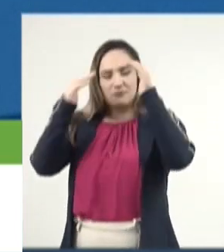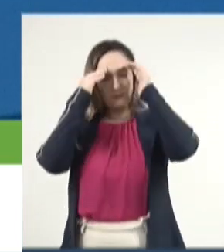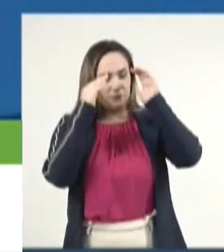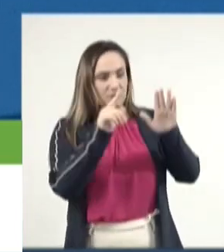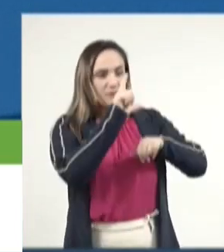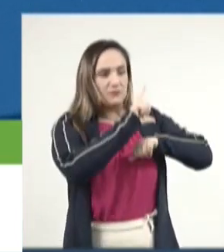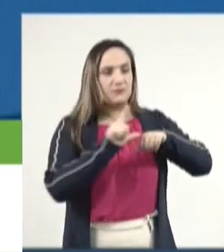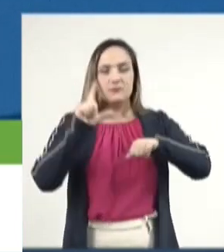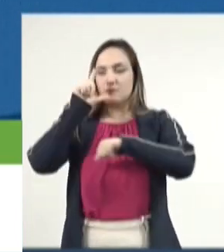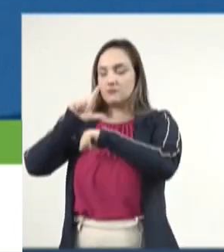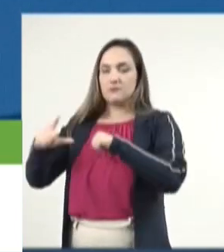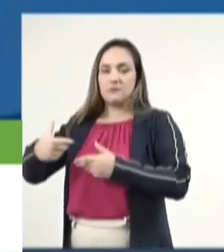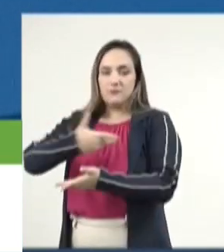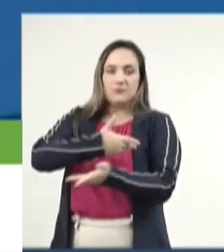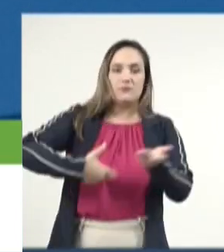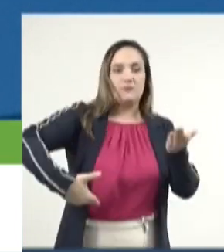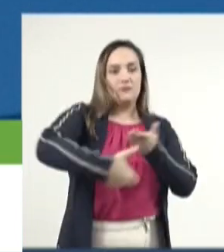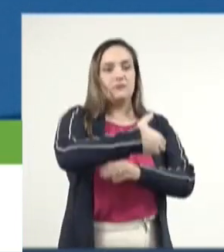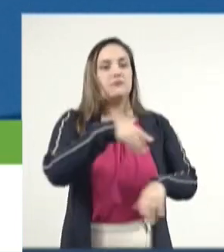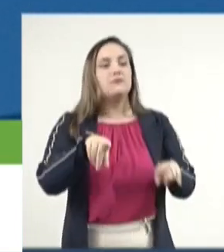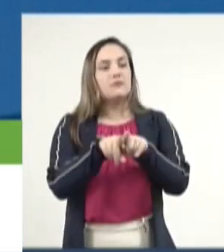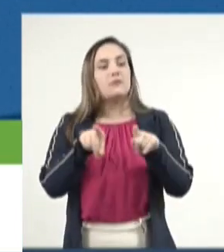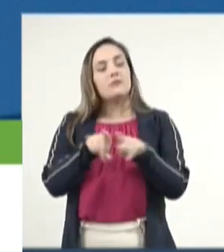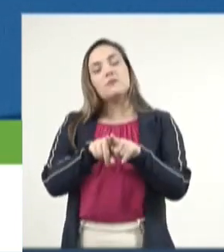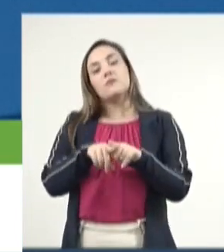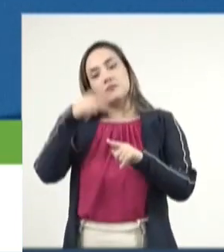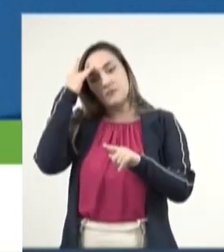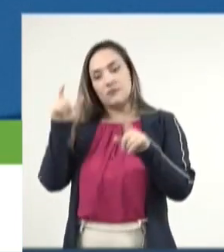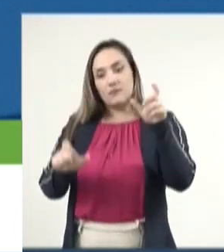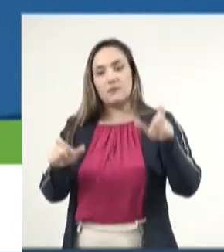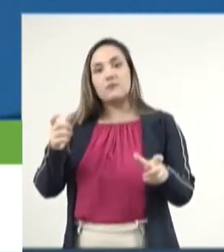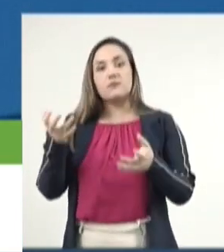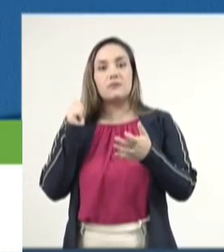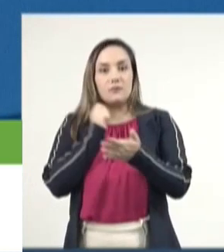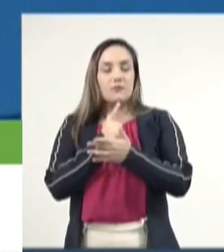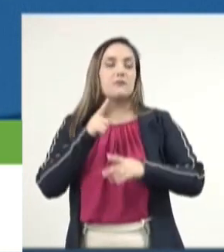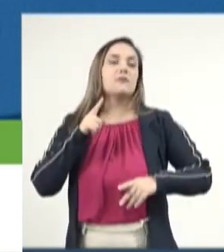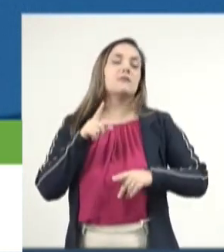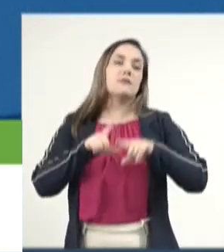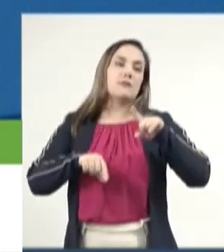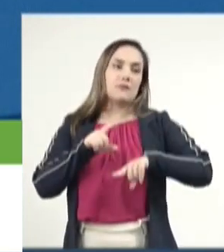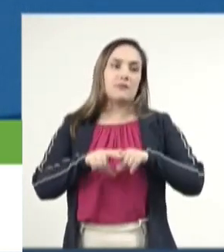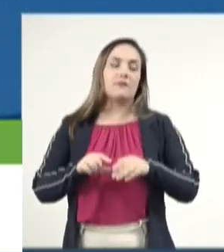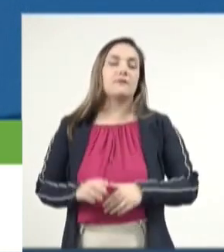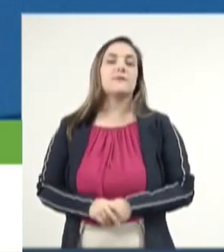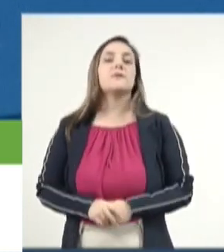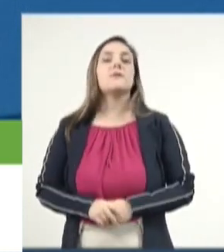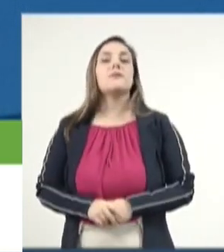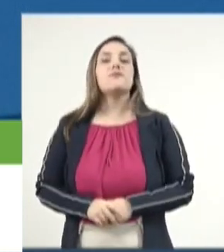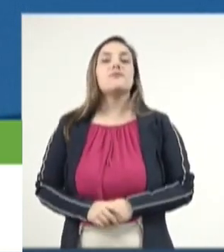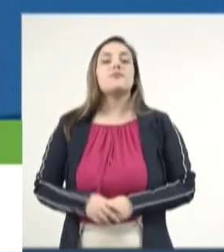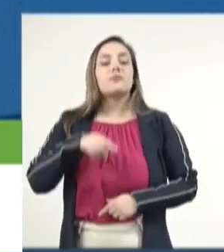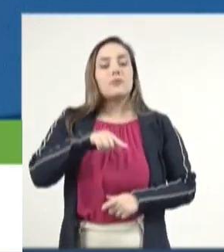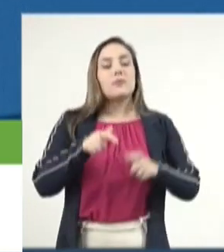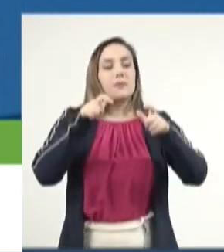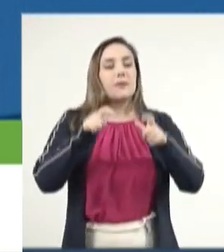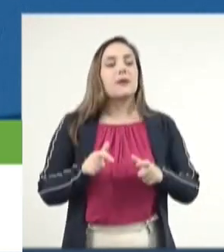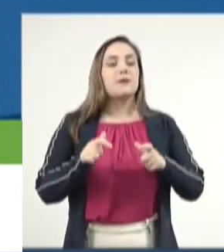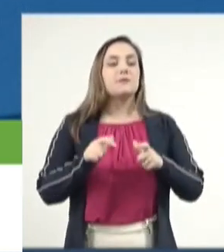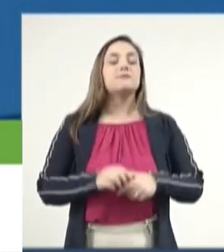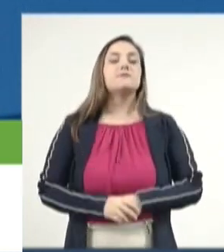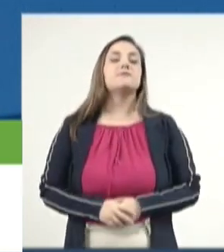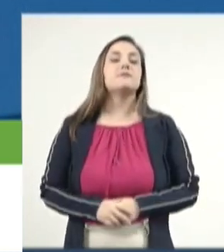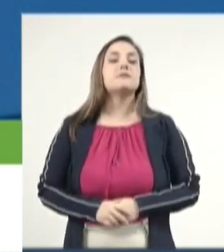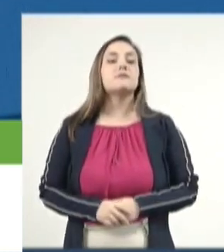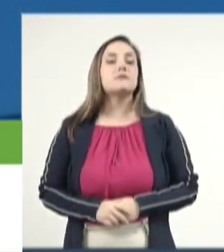estabelecimentos comerciais e consumidores na temporada de compras. Artigo 3º. Os estabelecimentos comerciais que